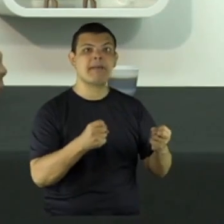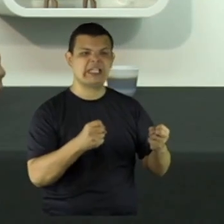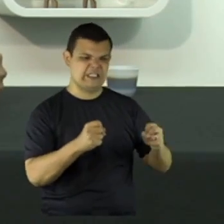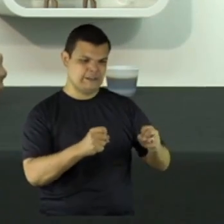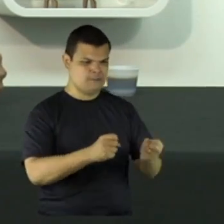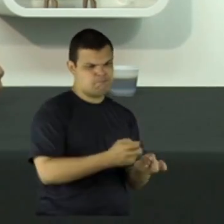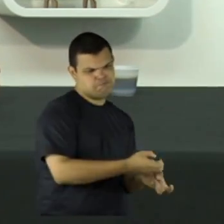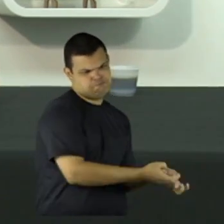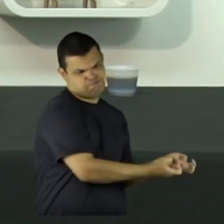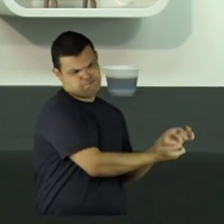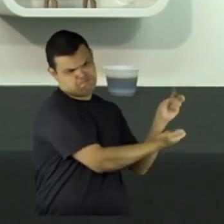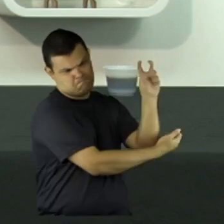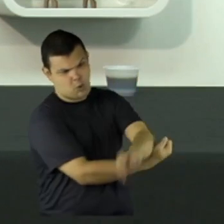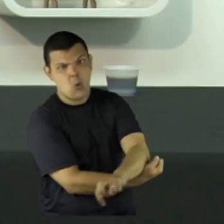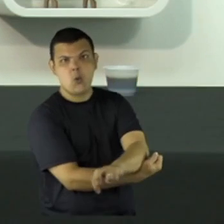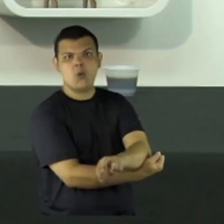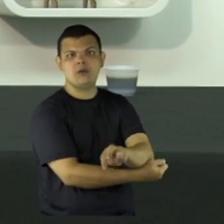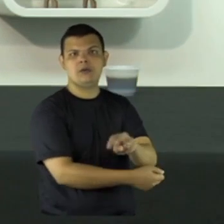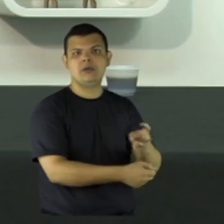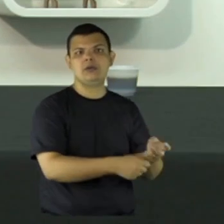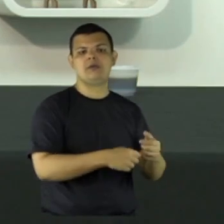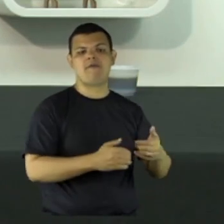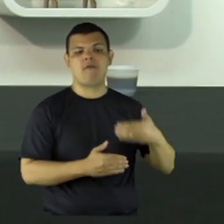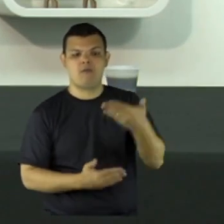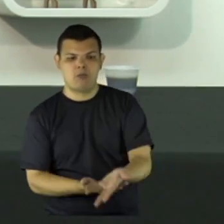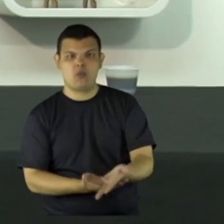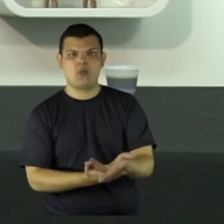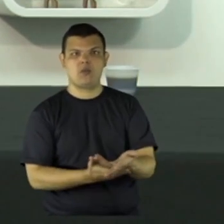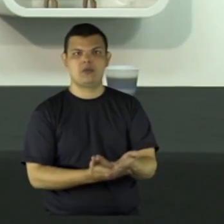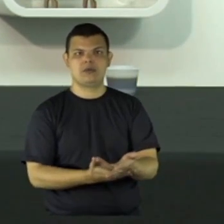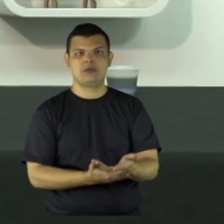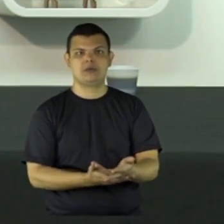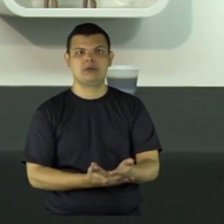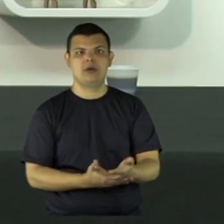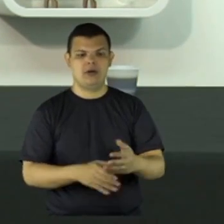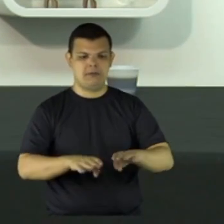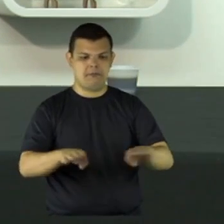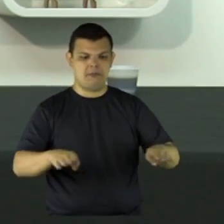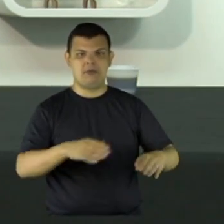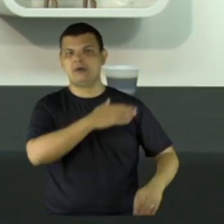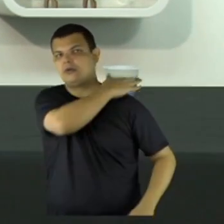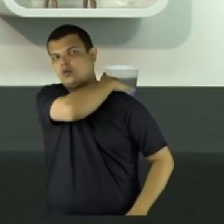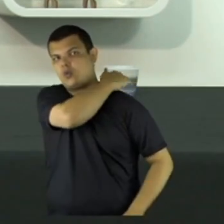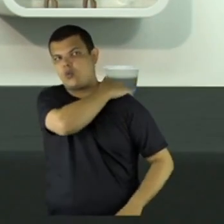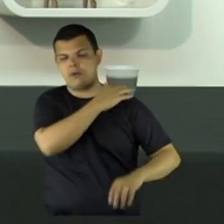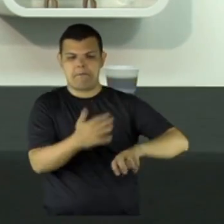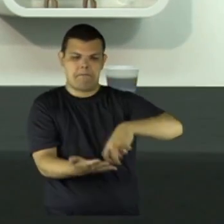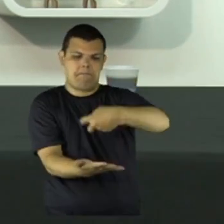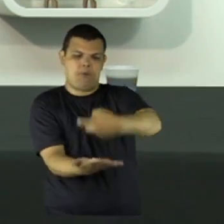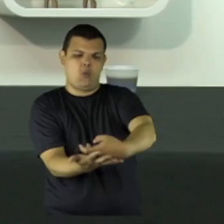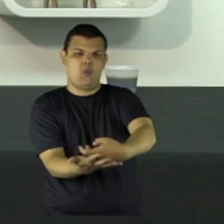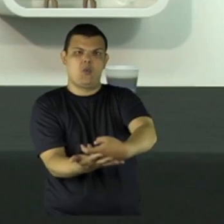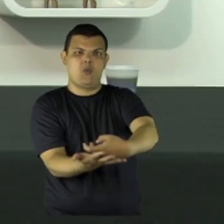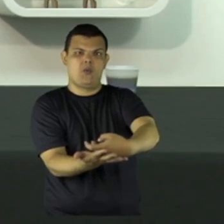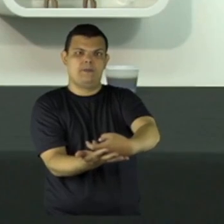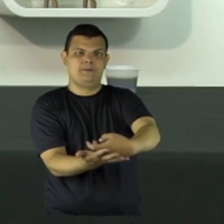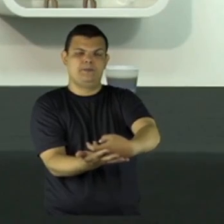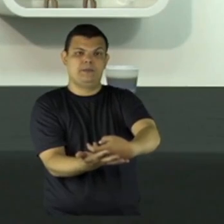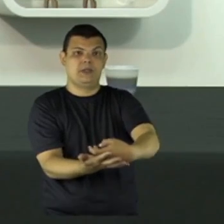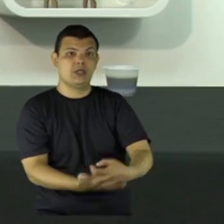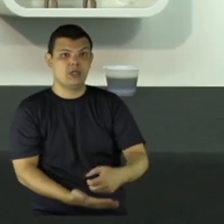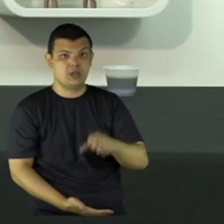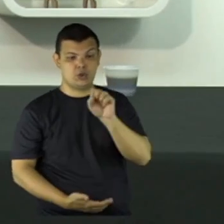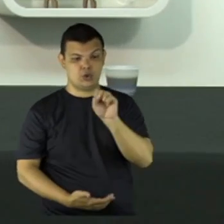projetar o adversário para o chão, para levar ele para que ele toque as suas costas no chão. No